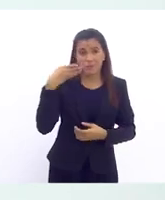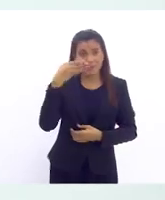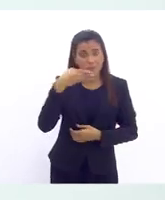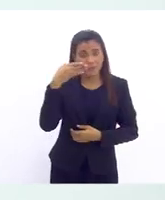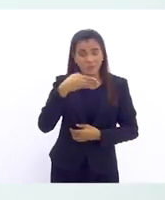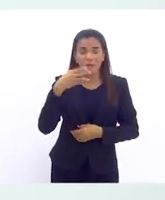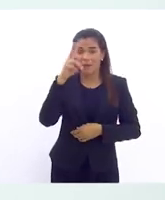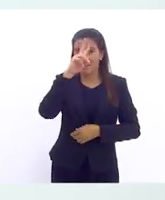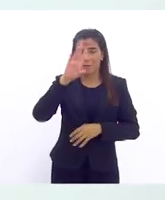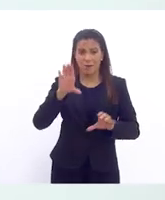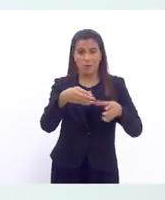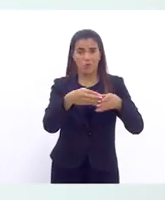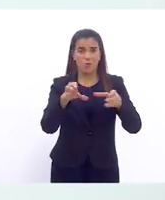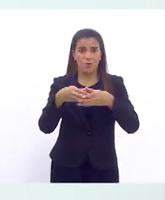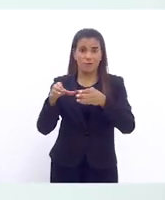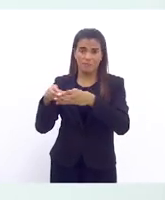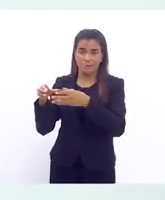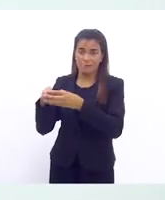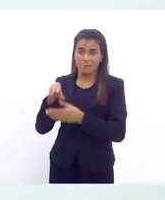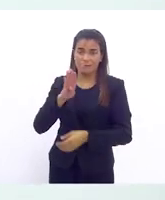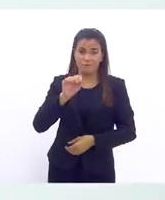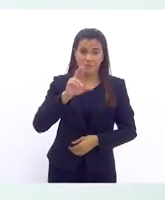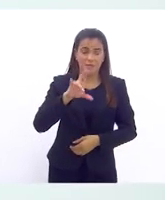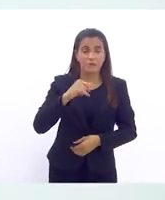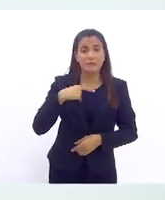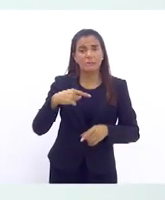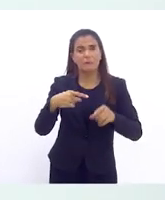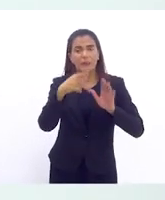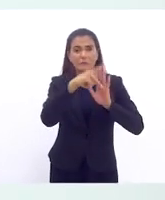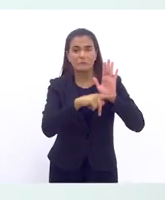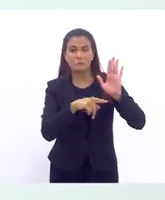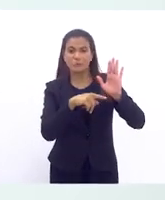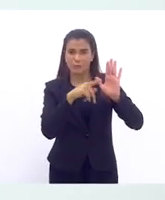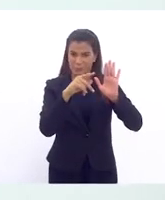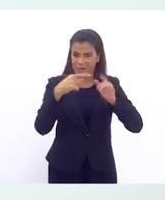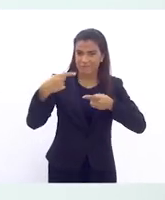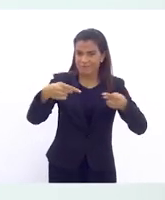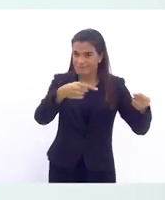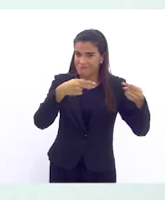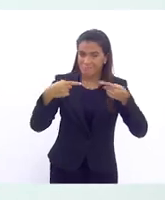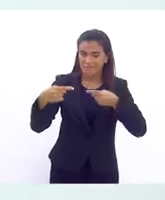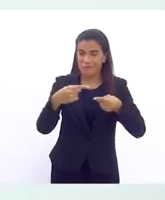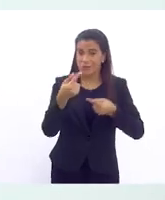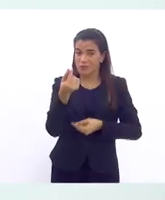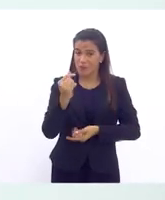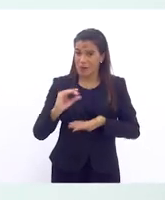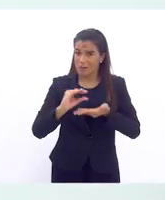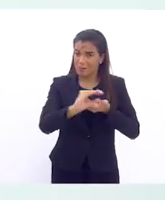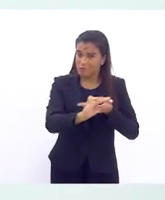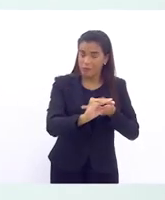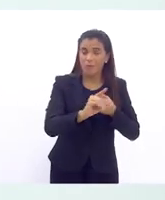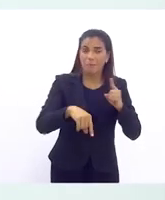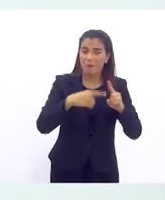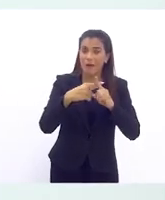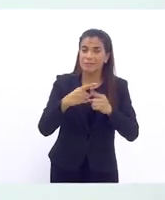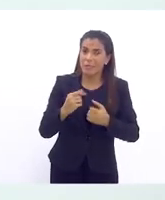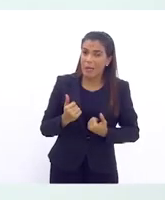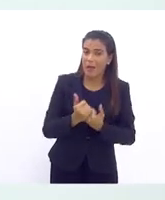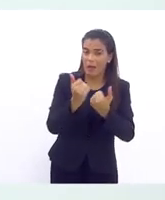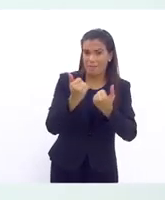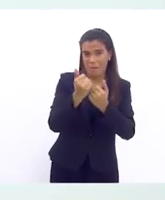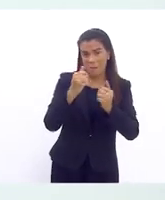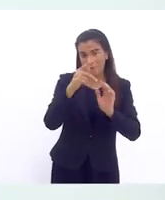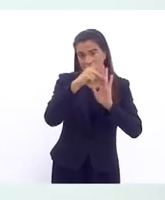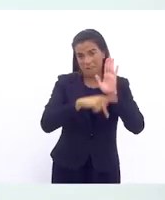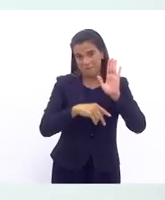comitê de bacia pra gente discutir aí Os projetos que estão previstos com os valores do fecan e apoiar a do projeto